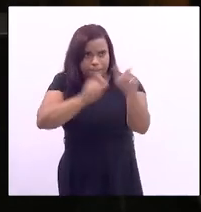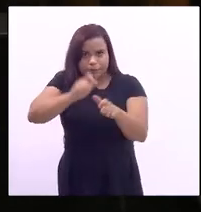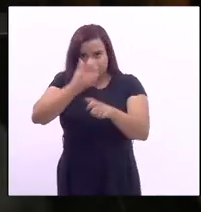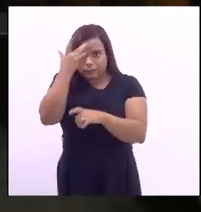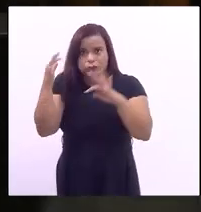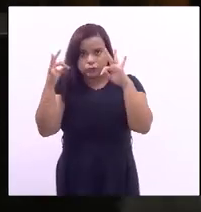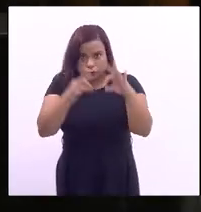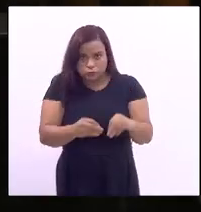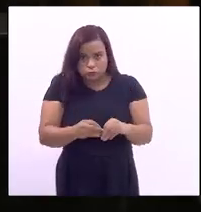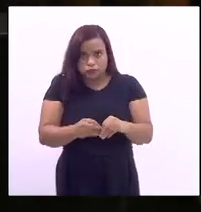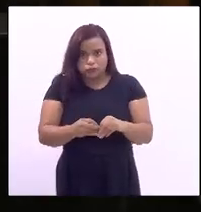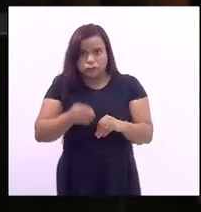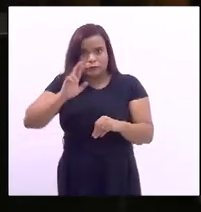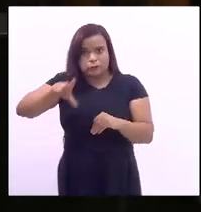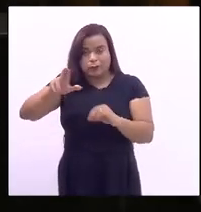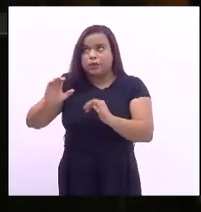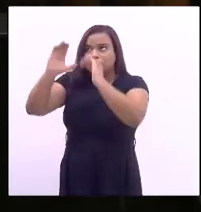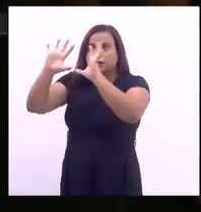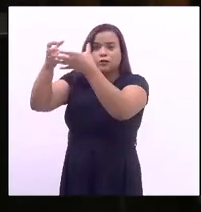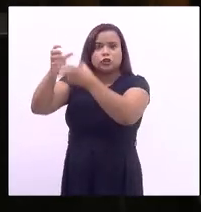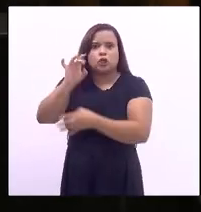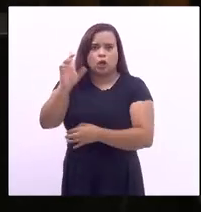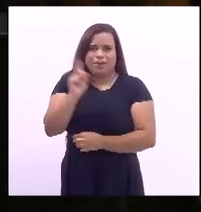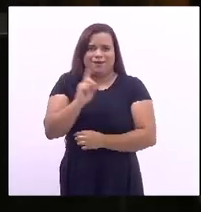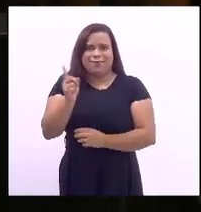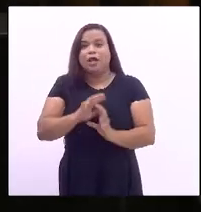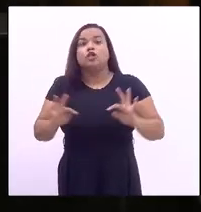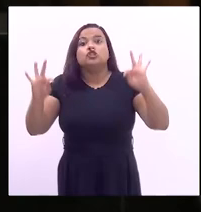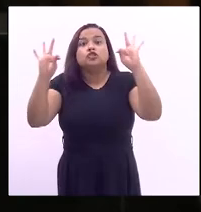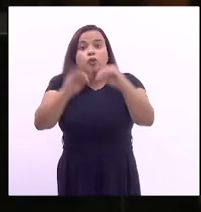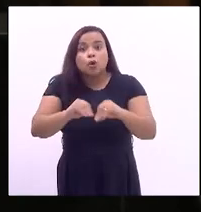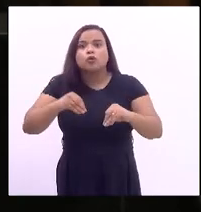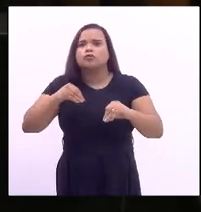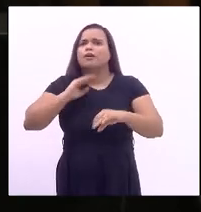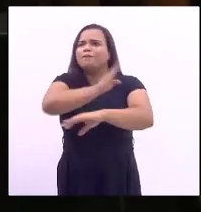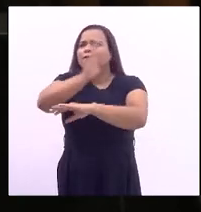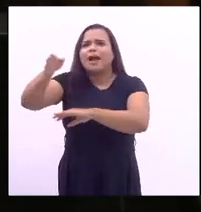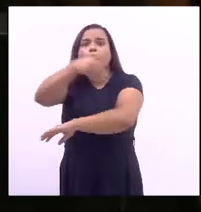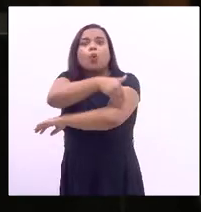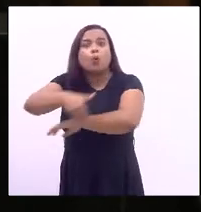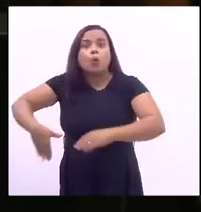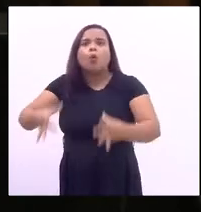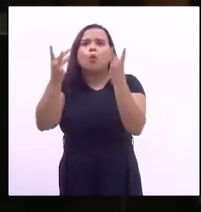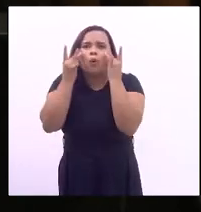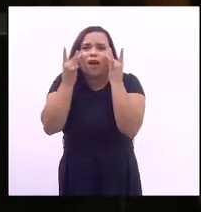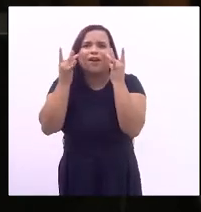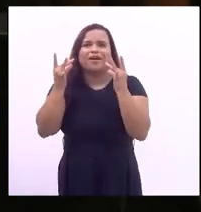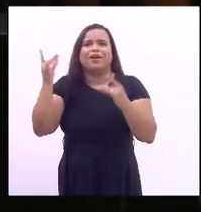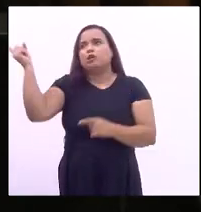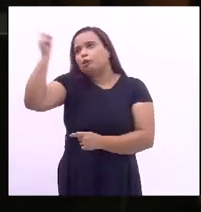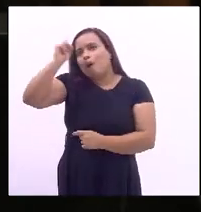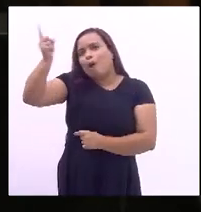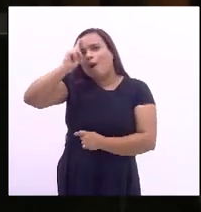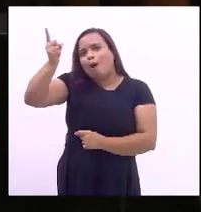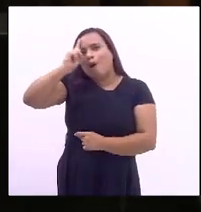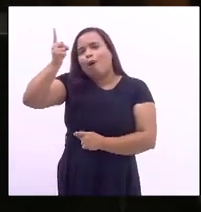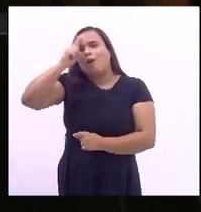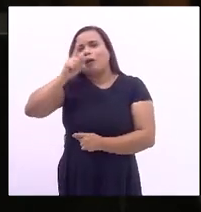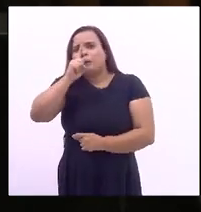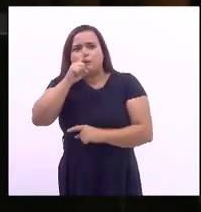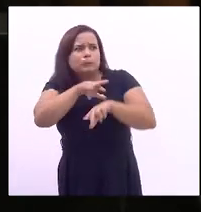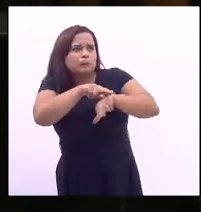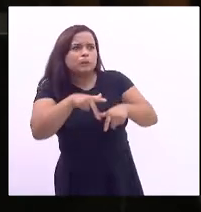mas não no alto Escalão mas aqueles que estão nas ruas no combate diário